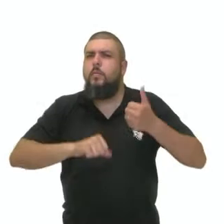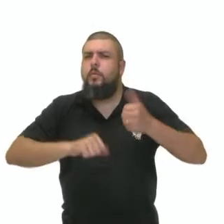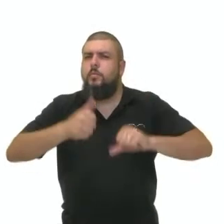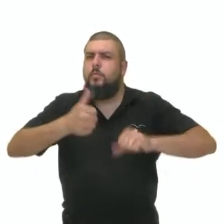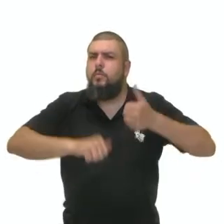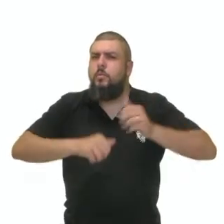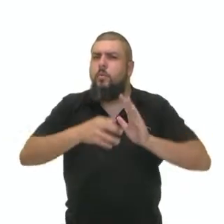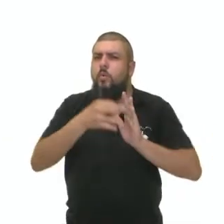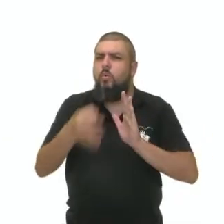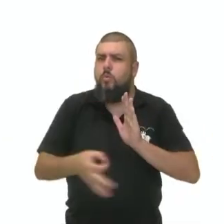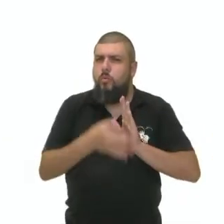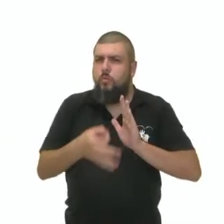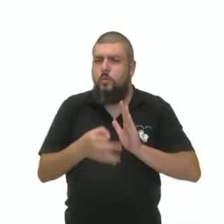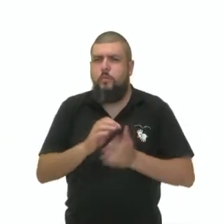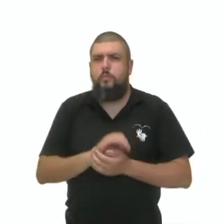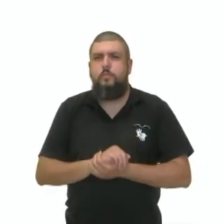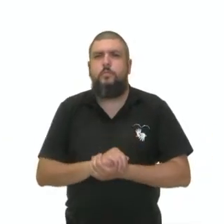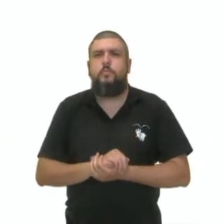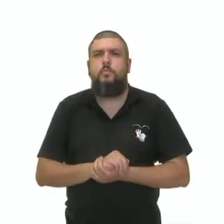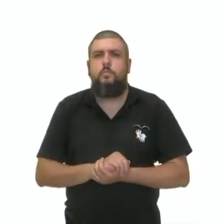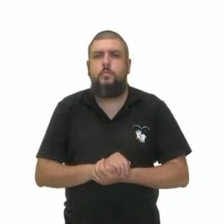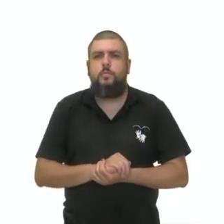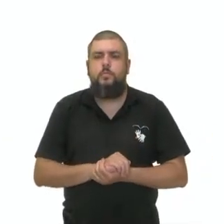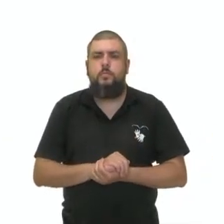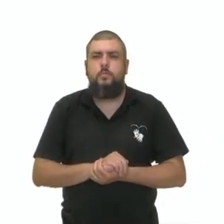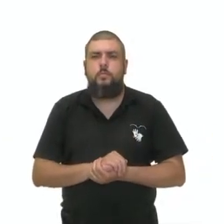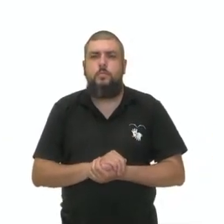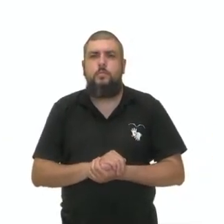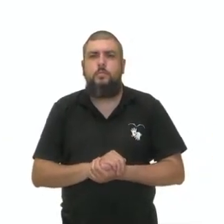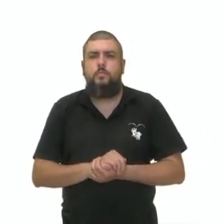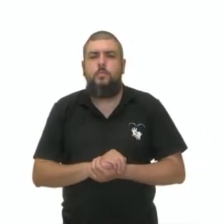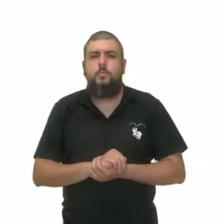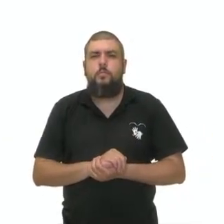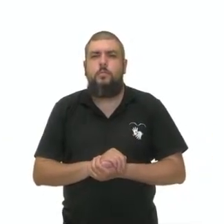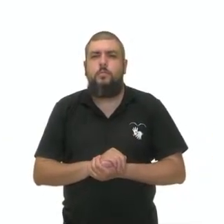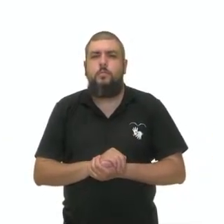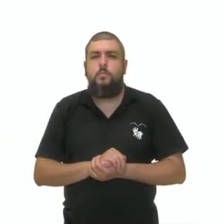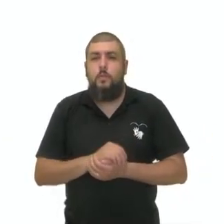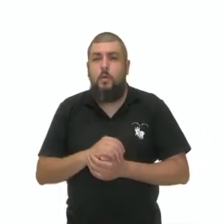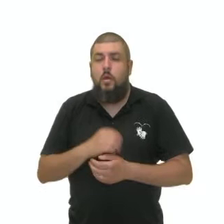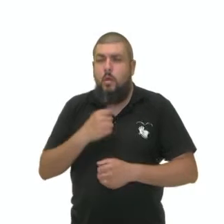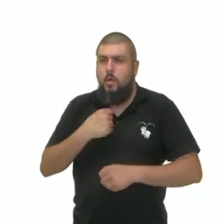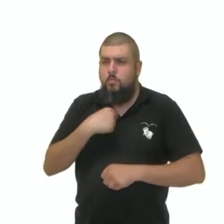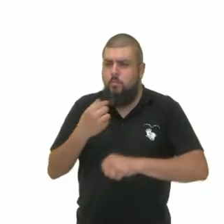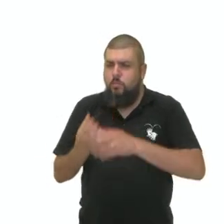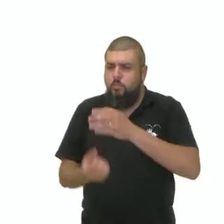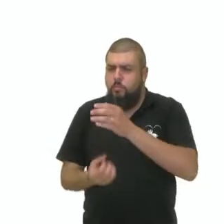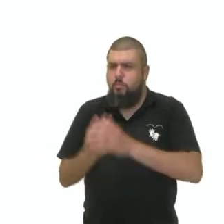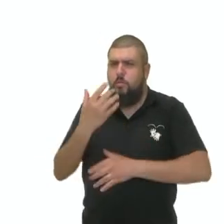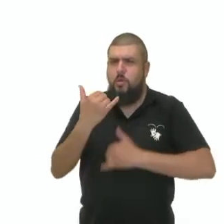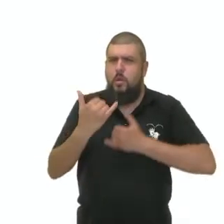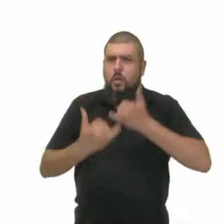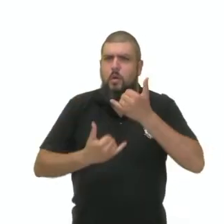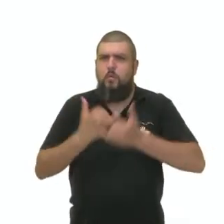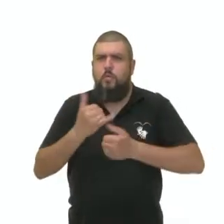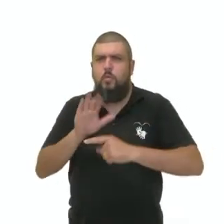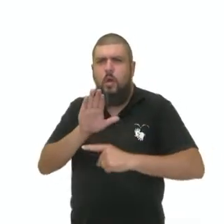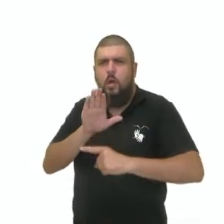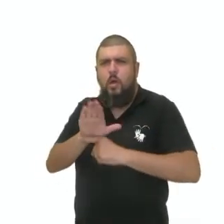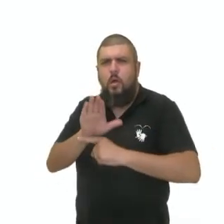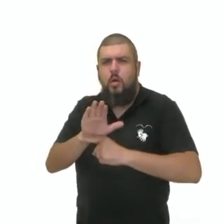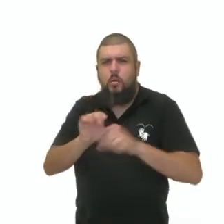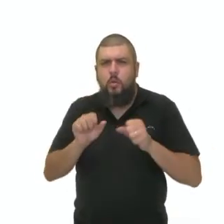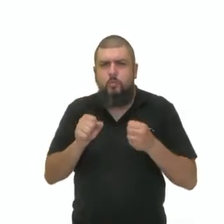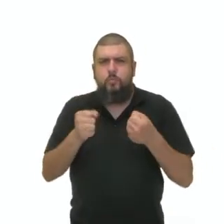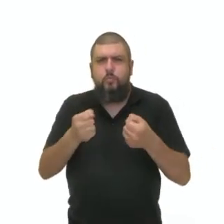Preto. Então, vou ler lá para vocês. Cria, então, a brincadeira para fortalecer a união dos pequenos e retoma o que se